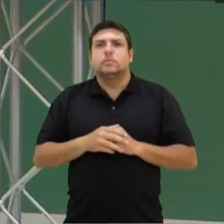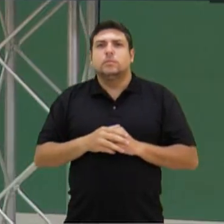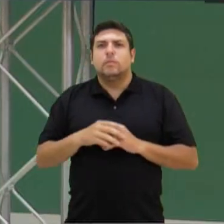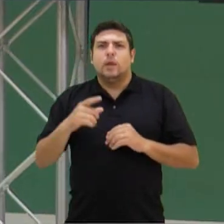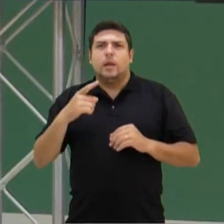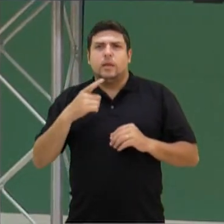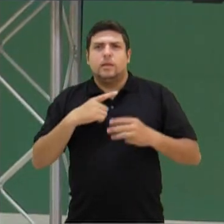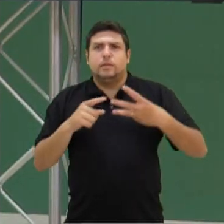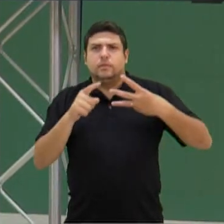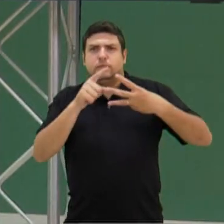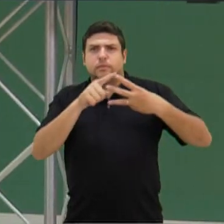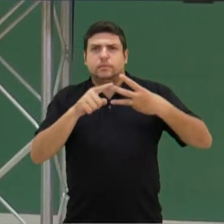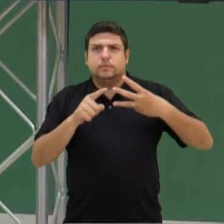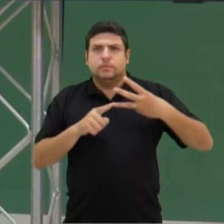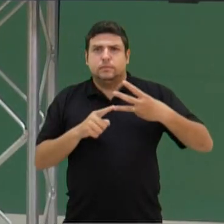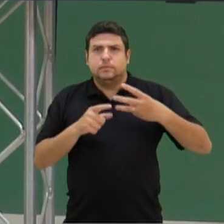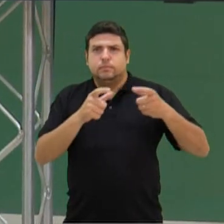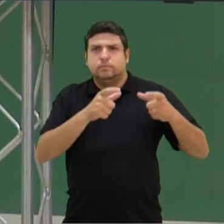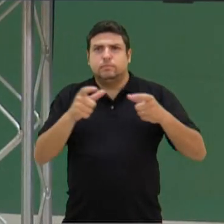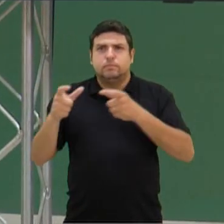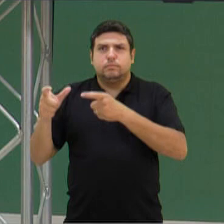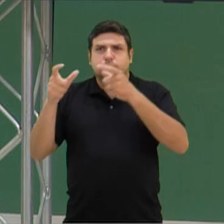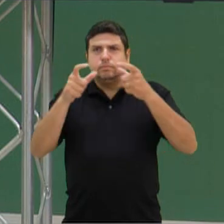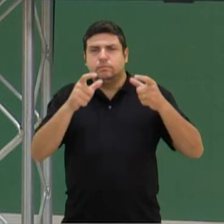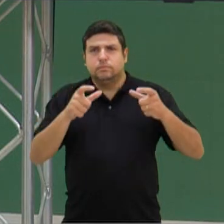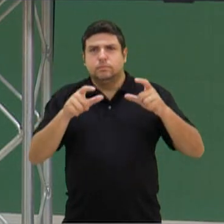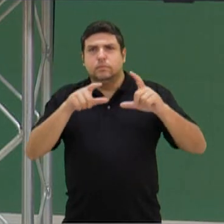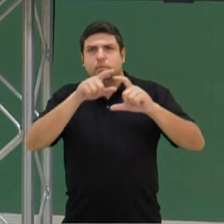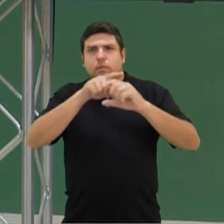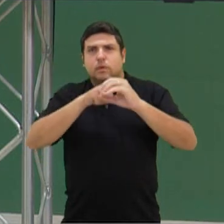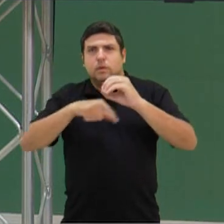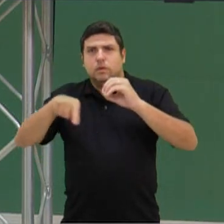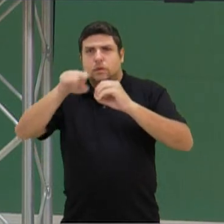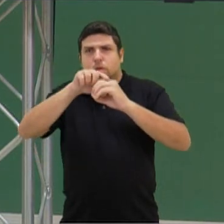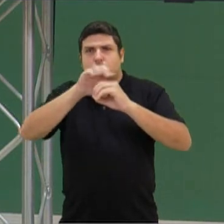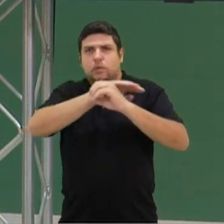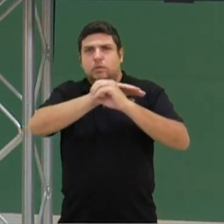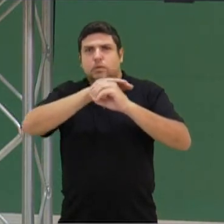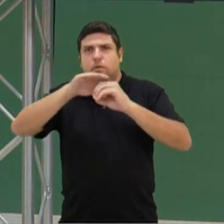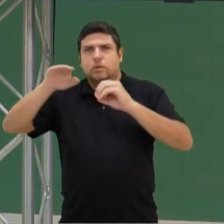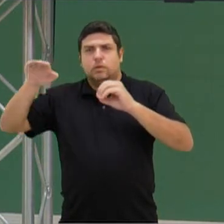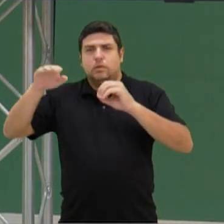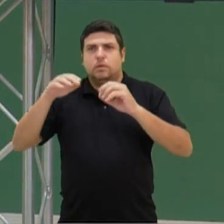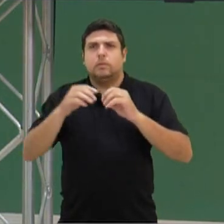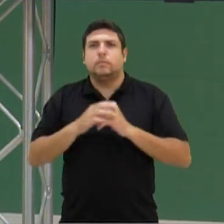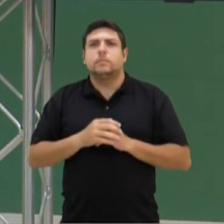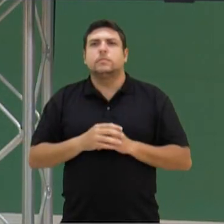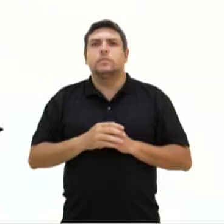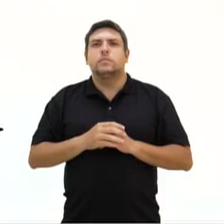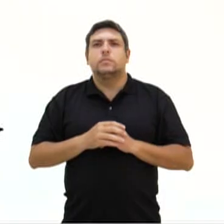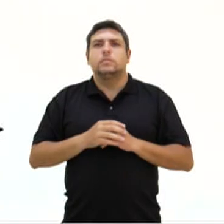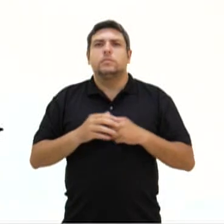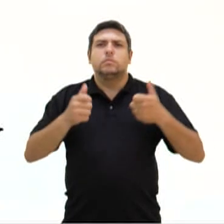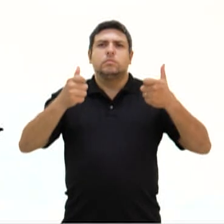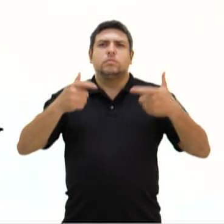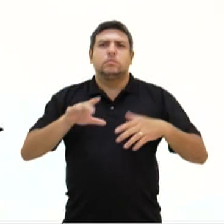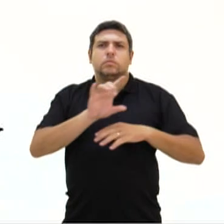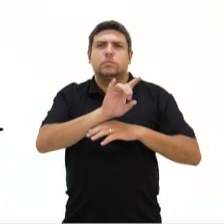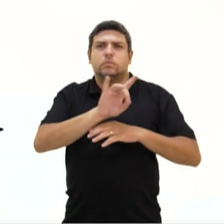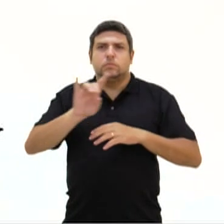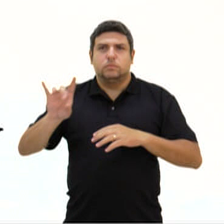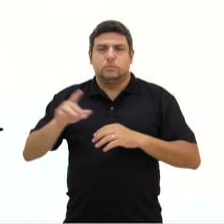posições possíveis entre a circunferência e uma reta num plano, né? Vamos lá, vamos uma a uma. Uma